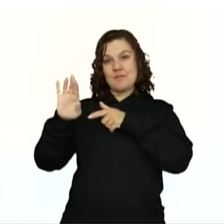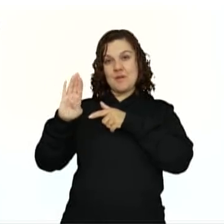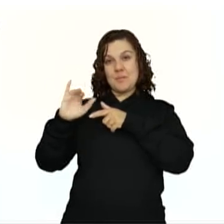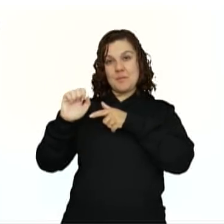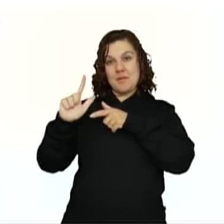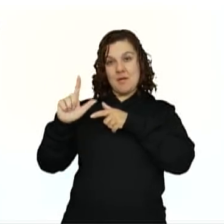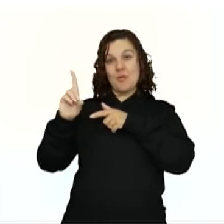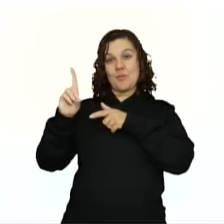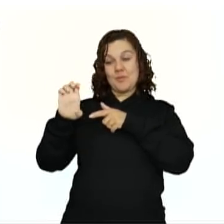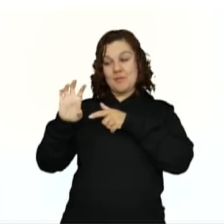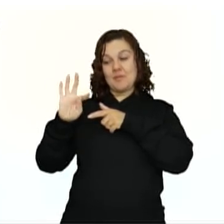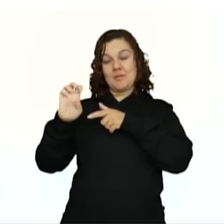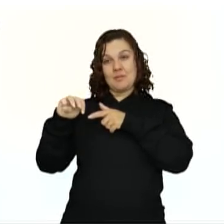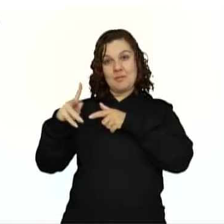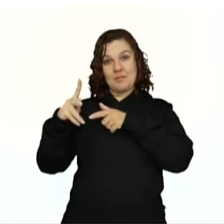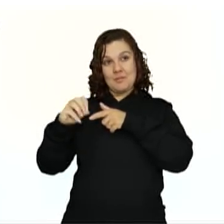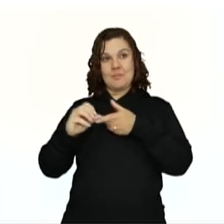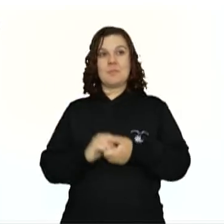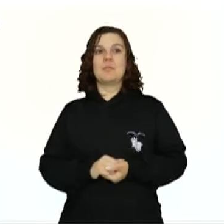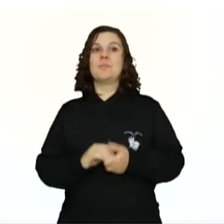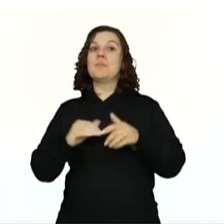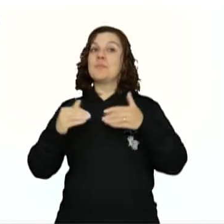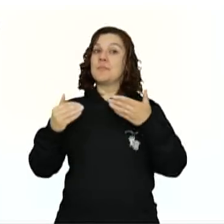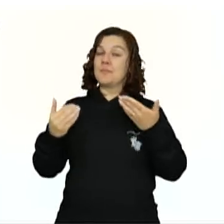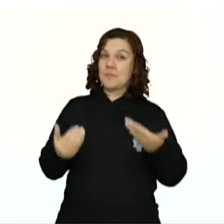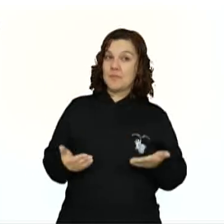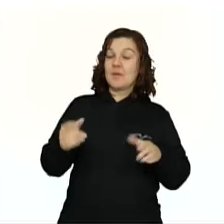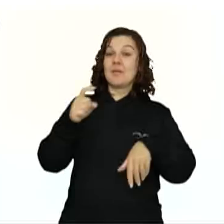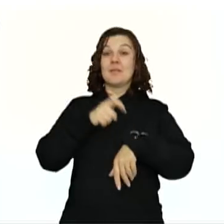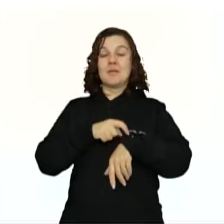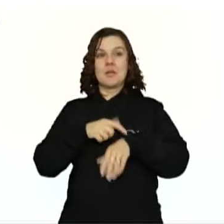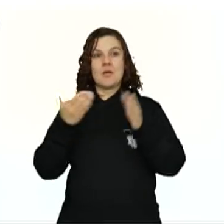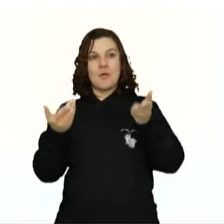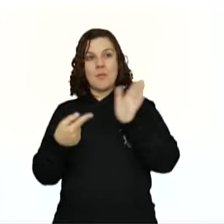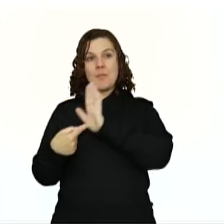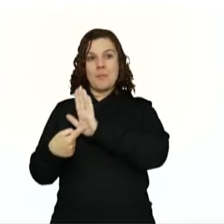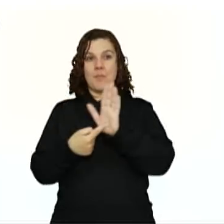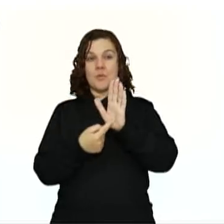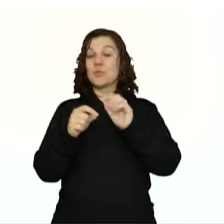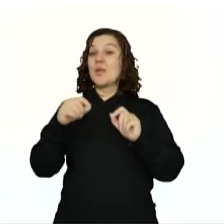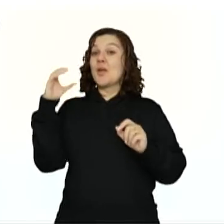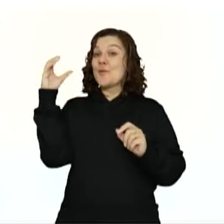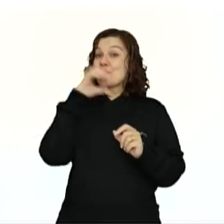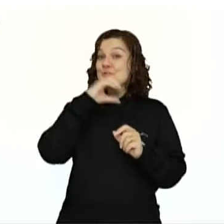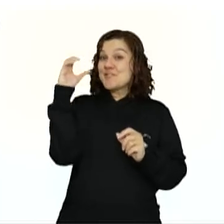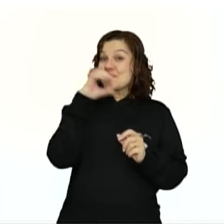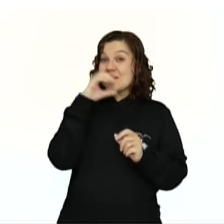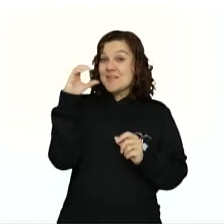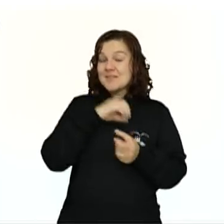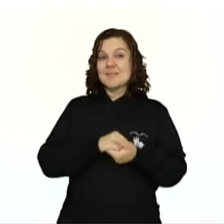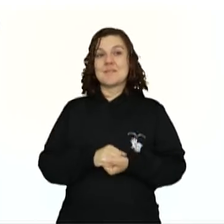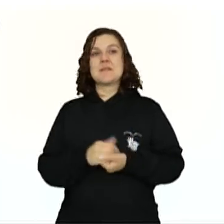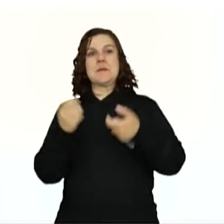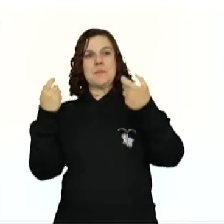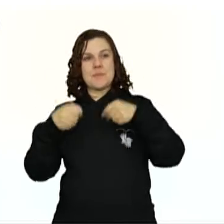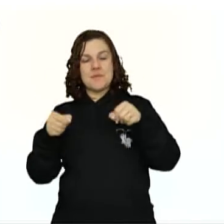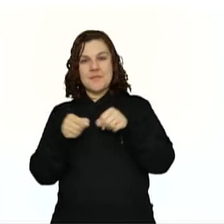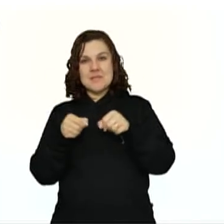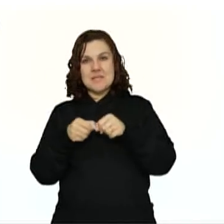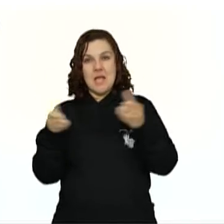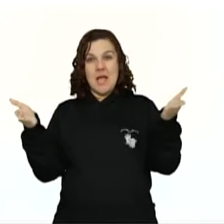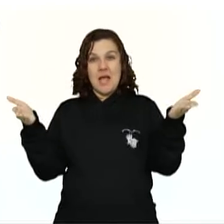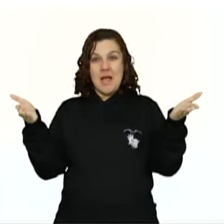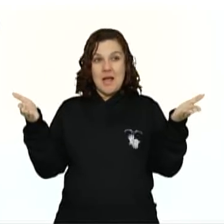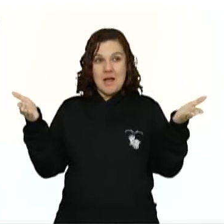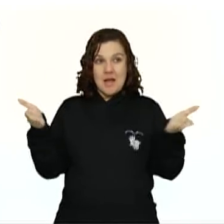de tempo. E o adjunto adverbial de tempo confere a ideia de urgência de fazer o que se